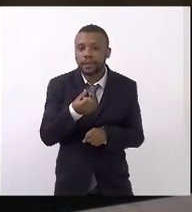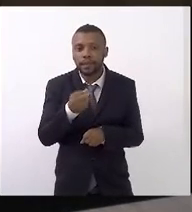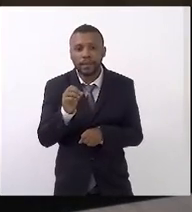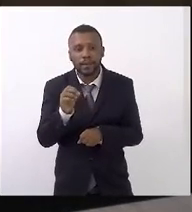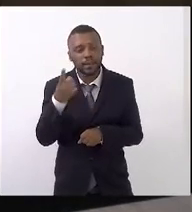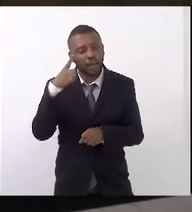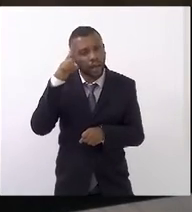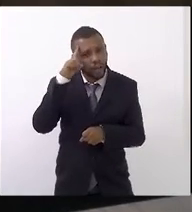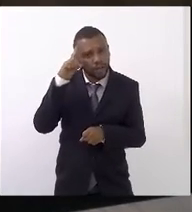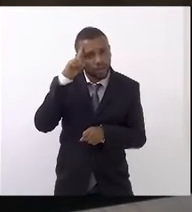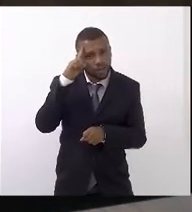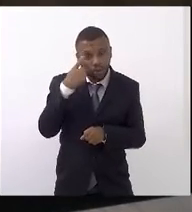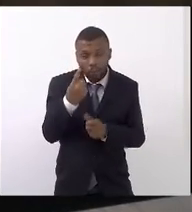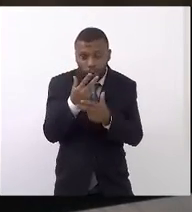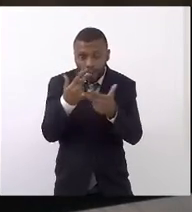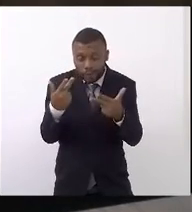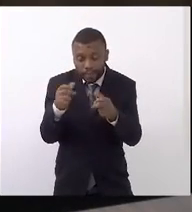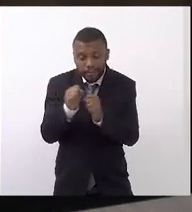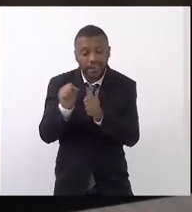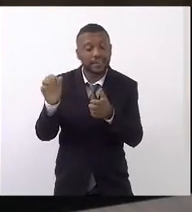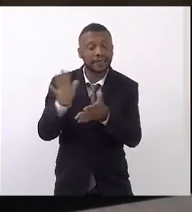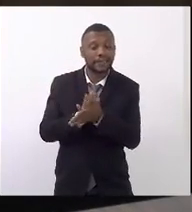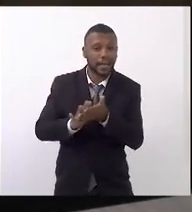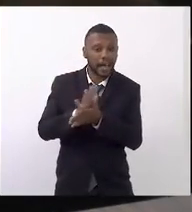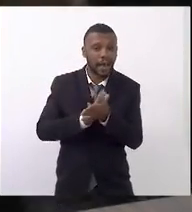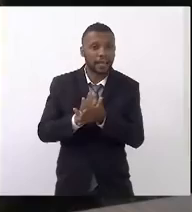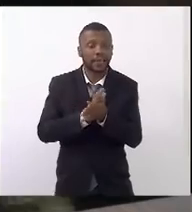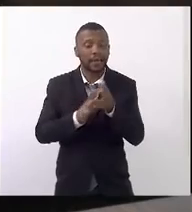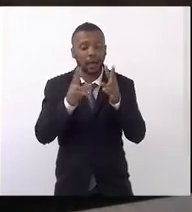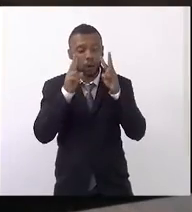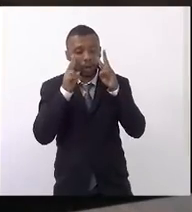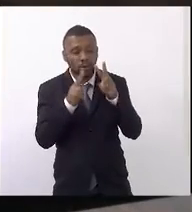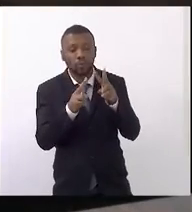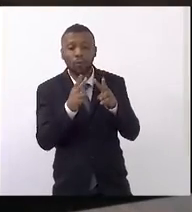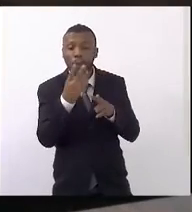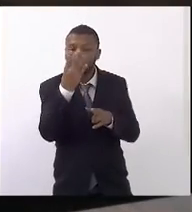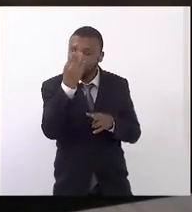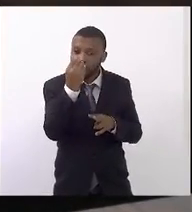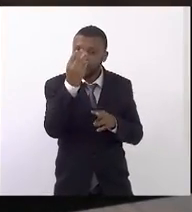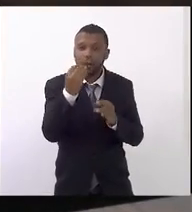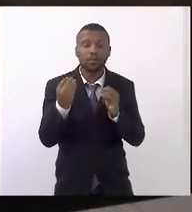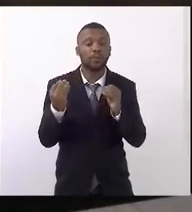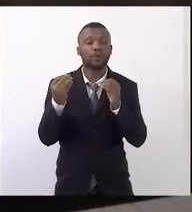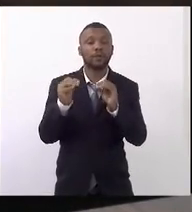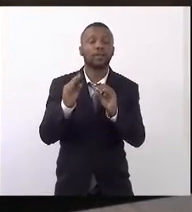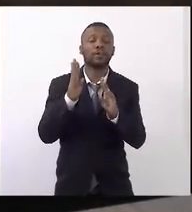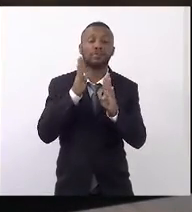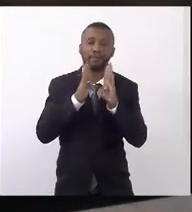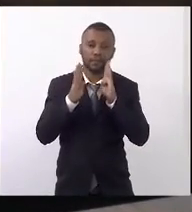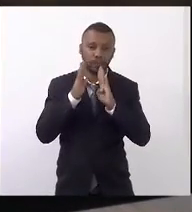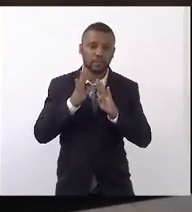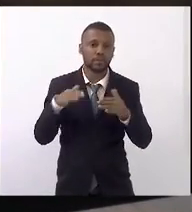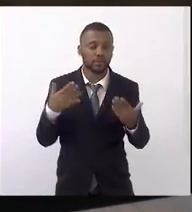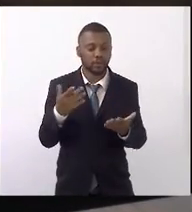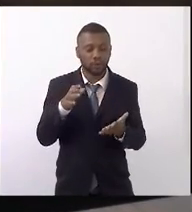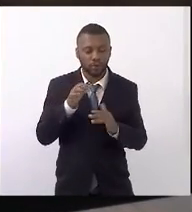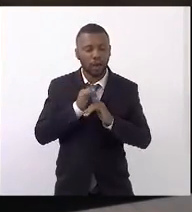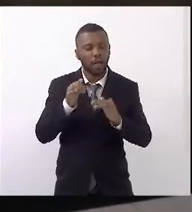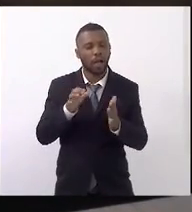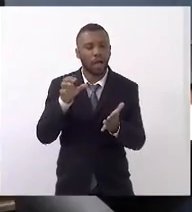não cometeu, reconhecido por uma foto de Facebook. Então, senhor presidente, é o